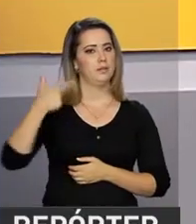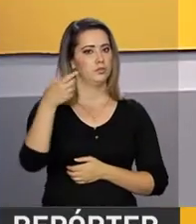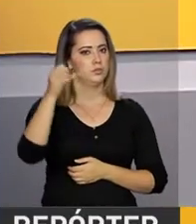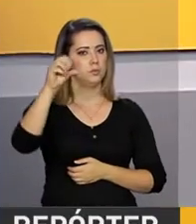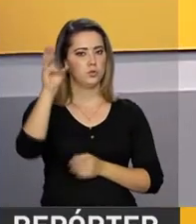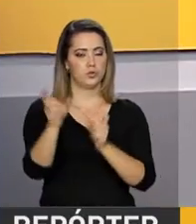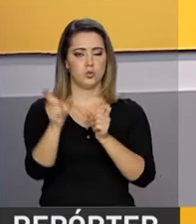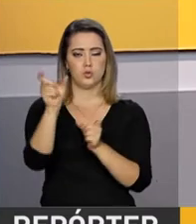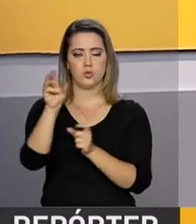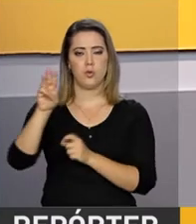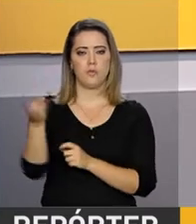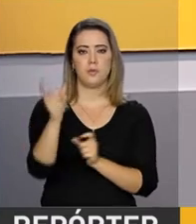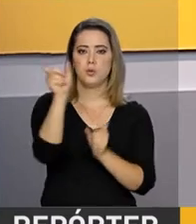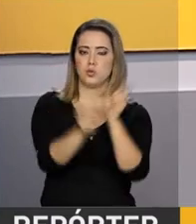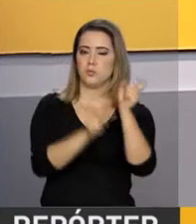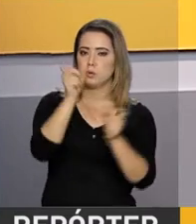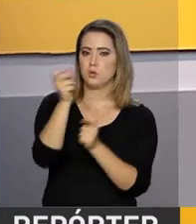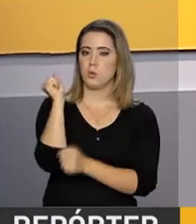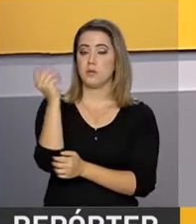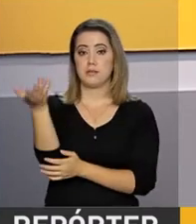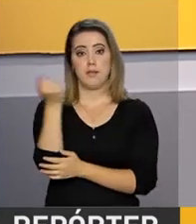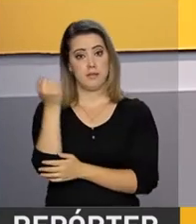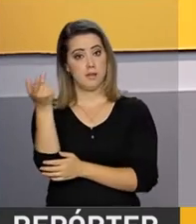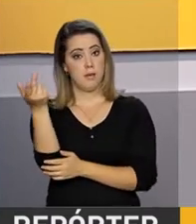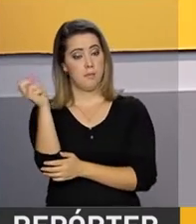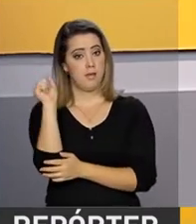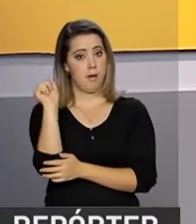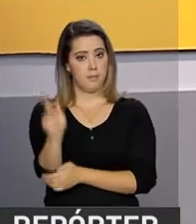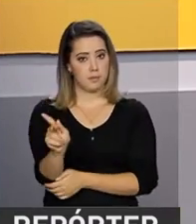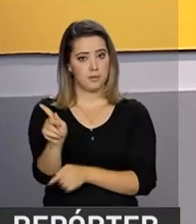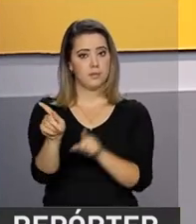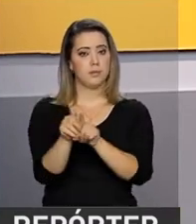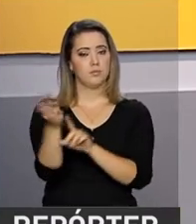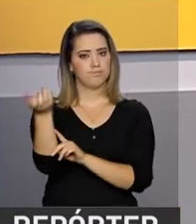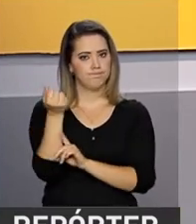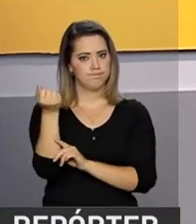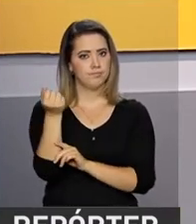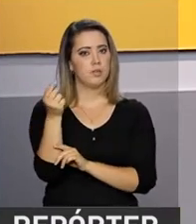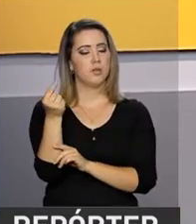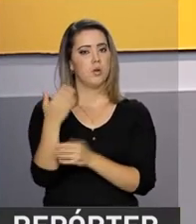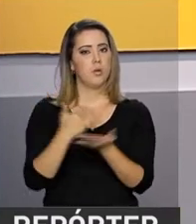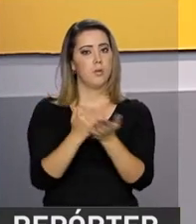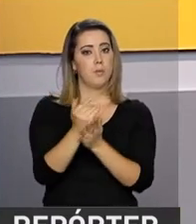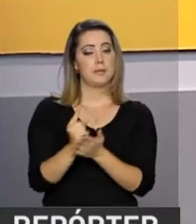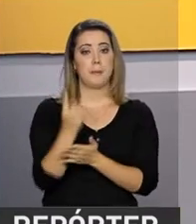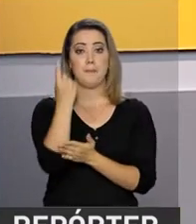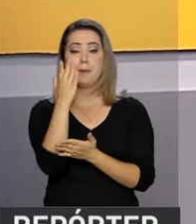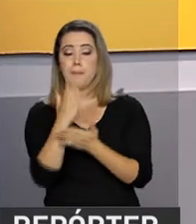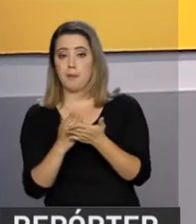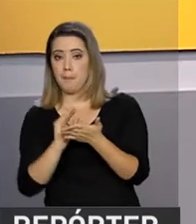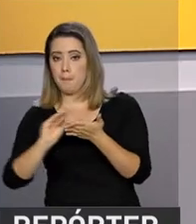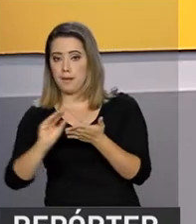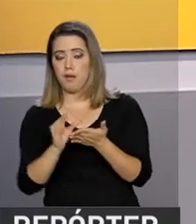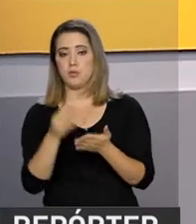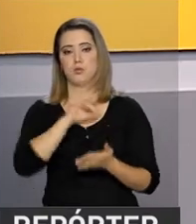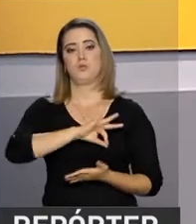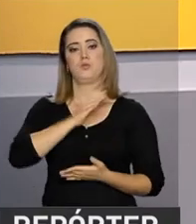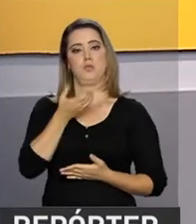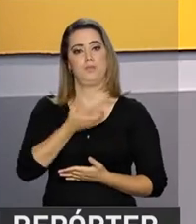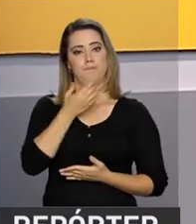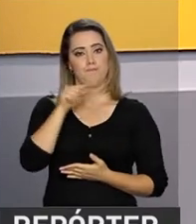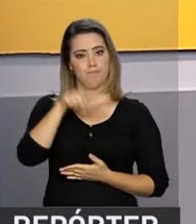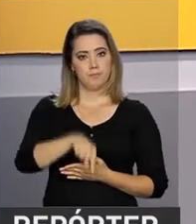29 milhões de aposentados e pensionistas de todo o país começam a receber a antecipação da primeira parcela do 13º nesta